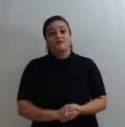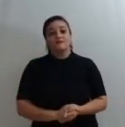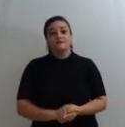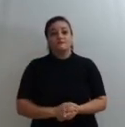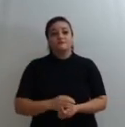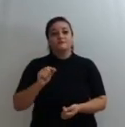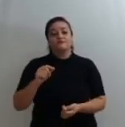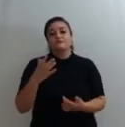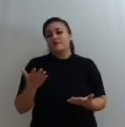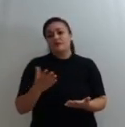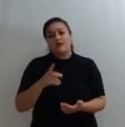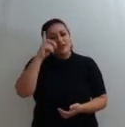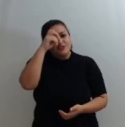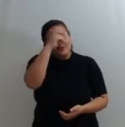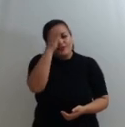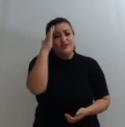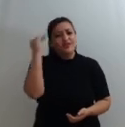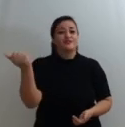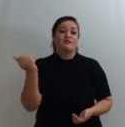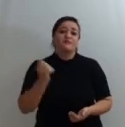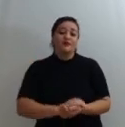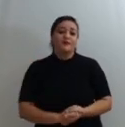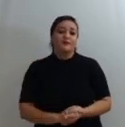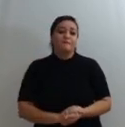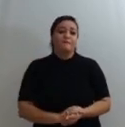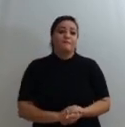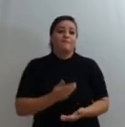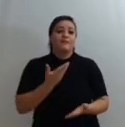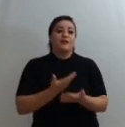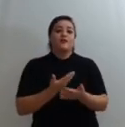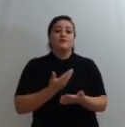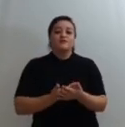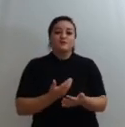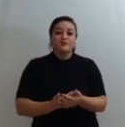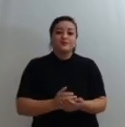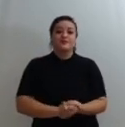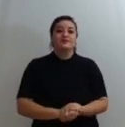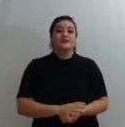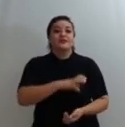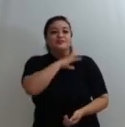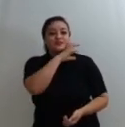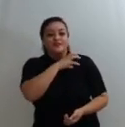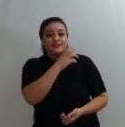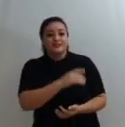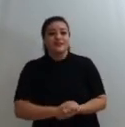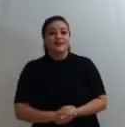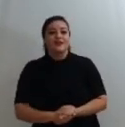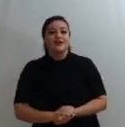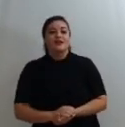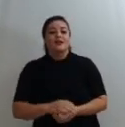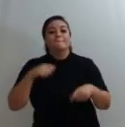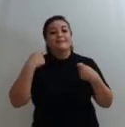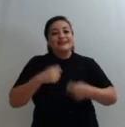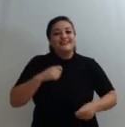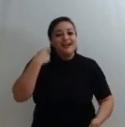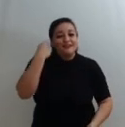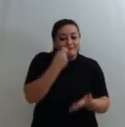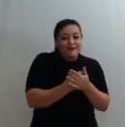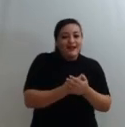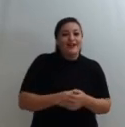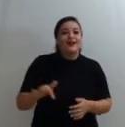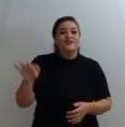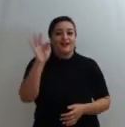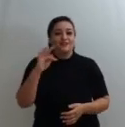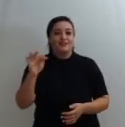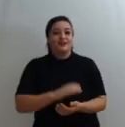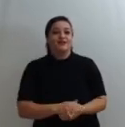É muito difícil de fato, saber. É difícil. Aqui um estudante veterinário que diz que está devendo a faculdade, e eu estou dando um